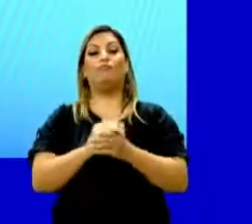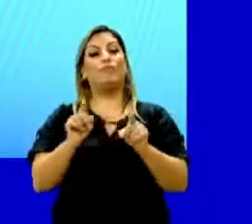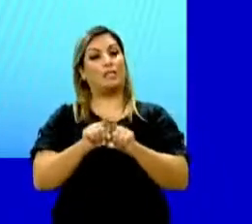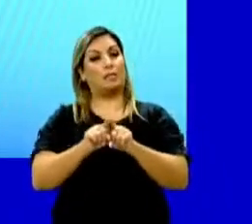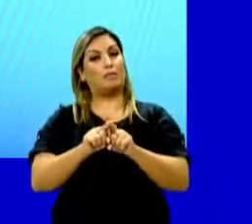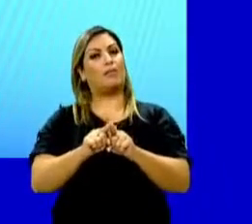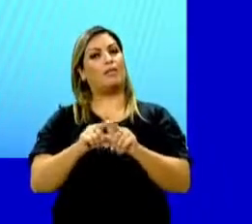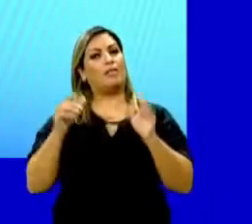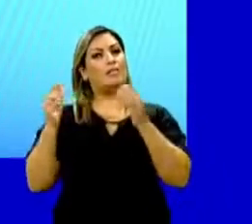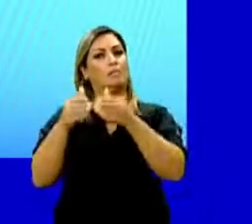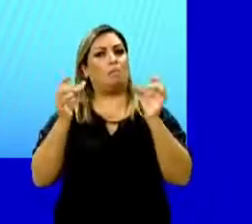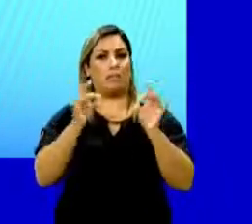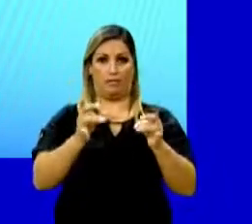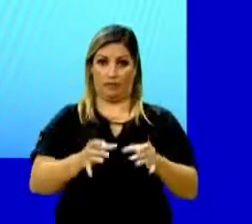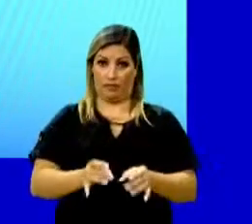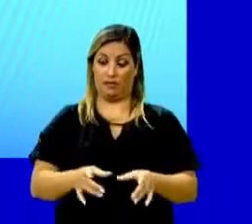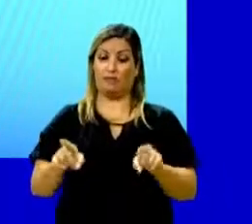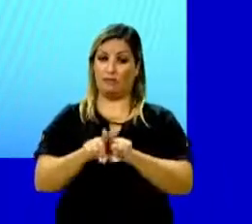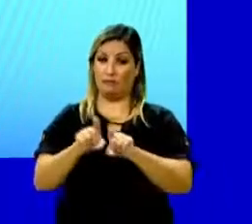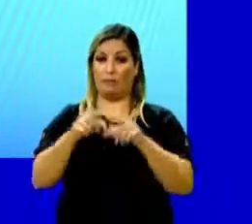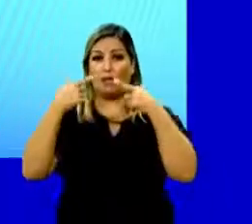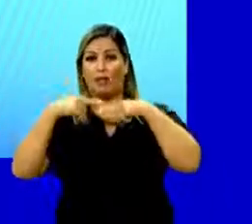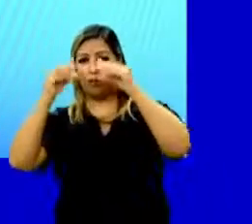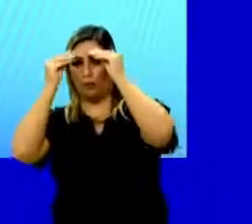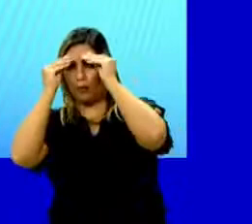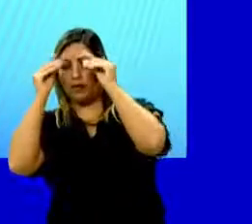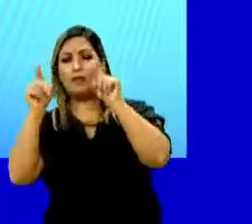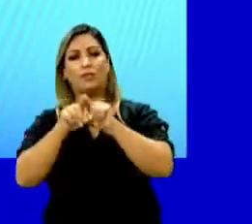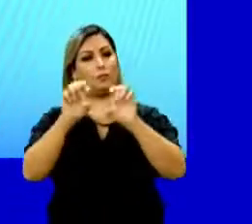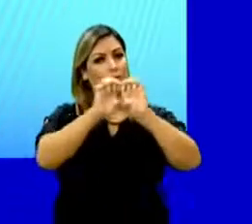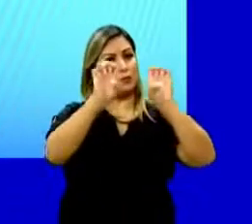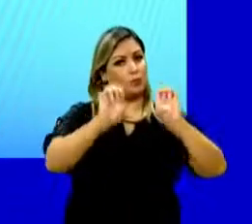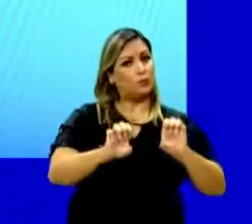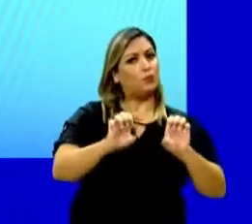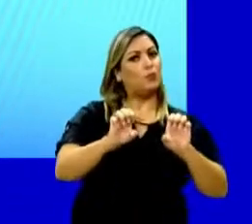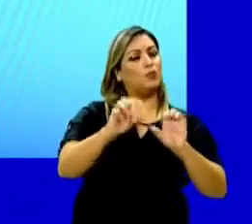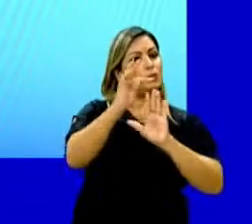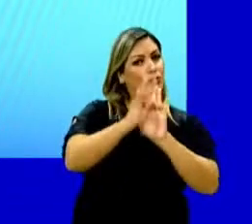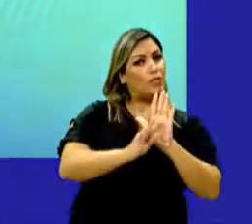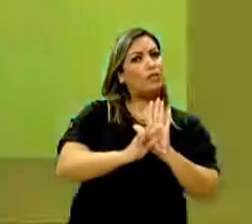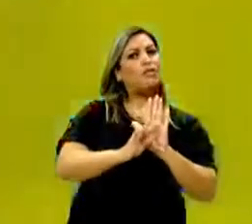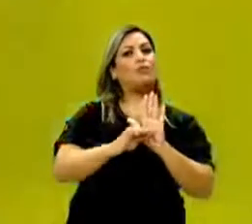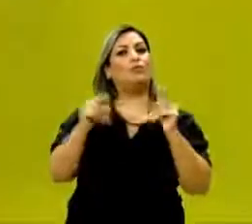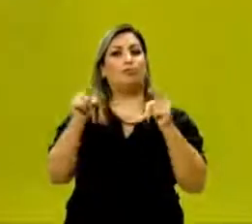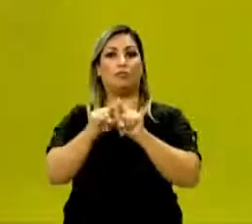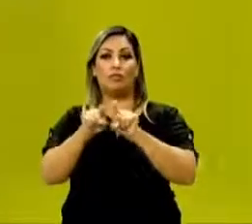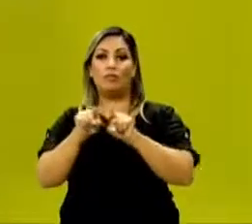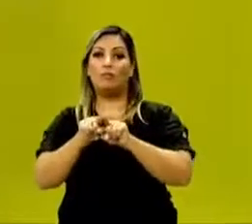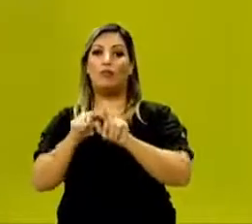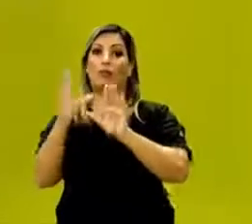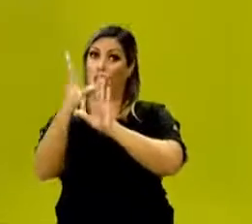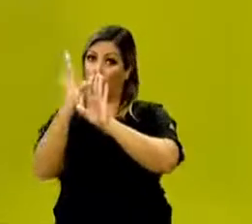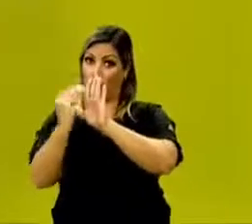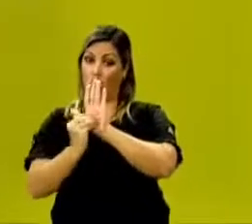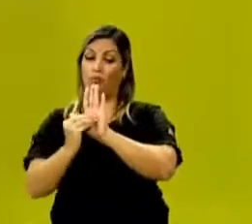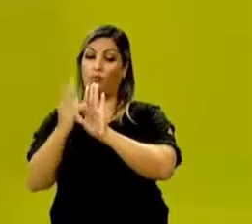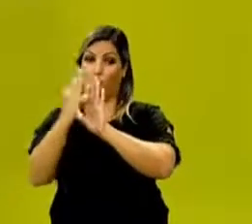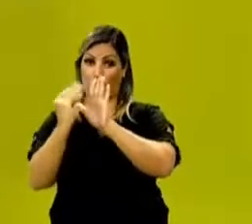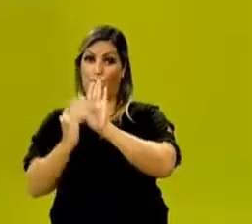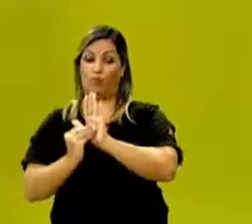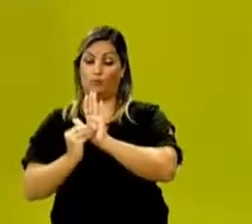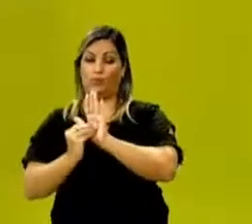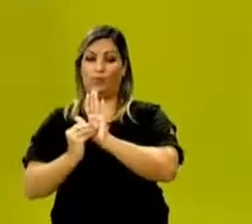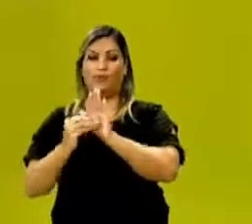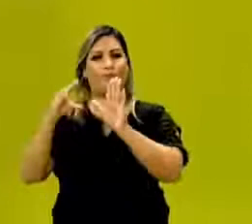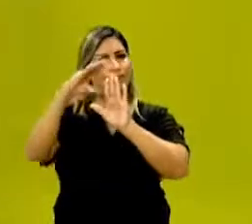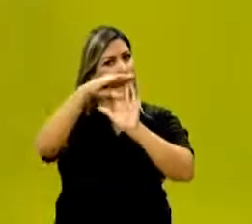suas particularidades em relação à linguagem, à estrutura e o conteúdo.